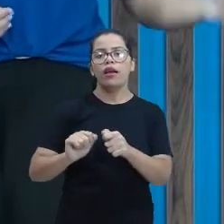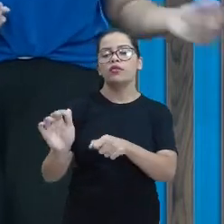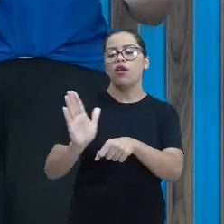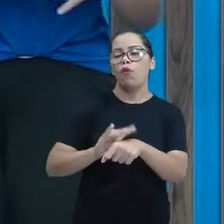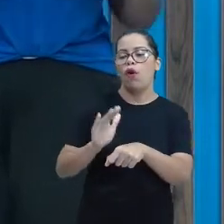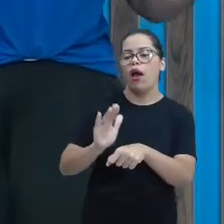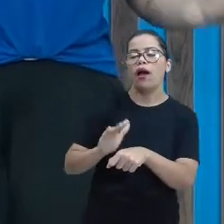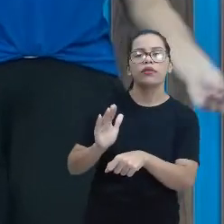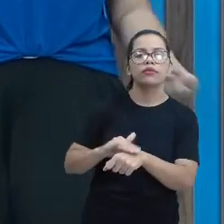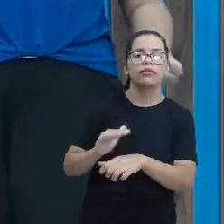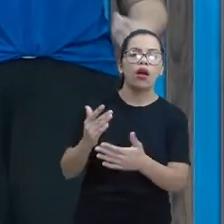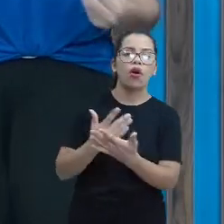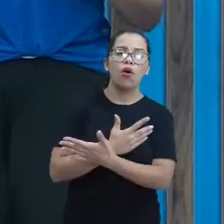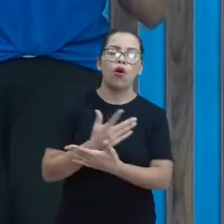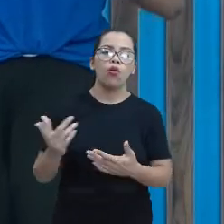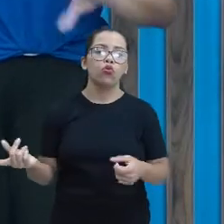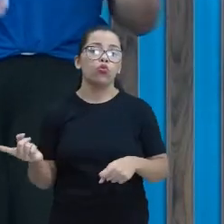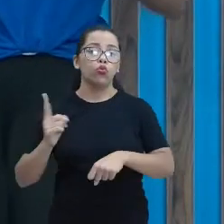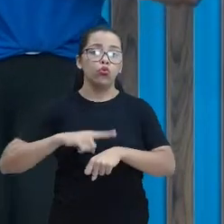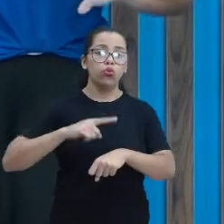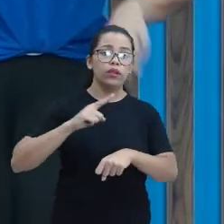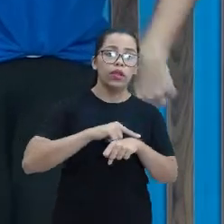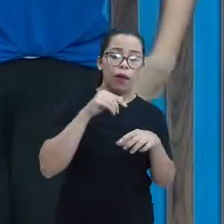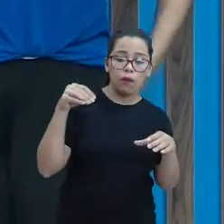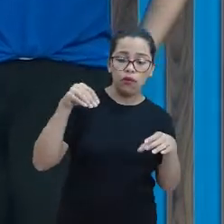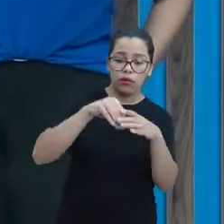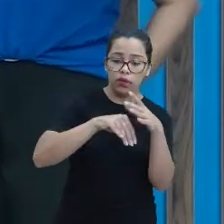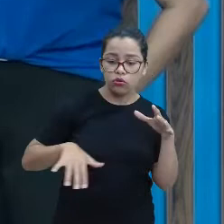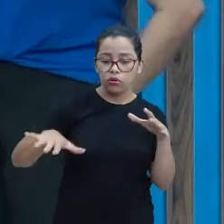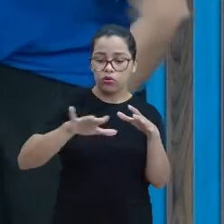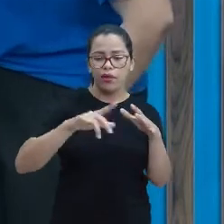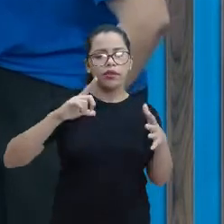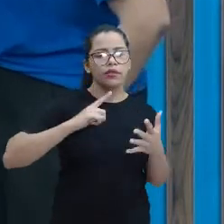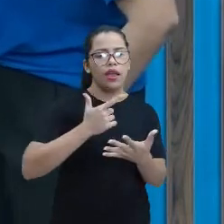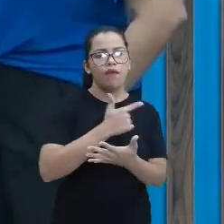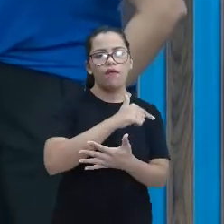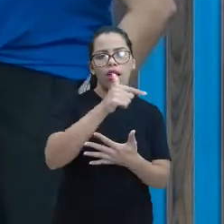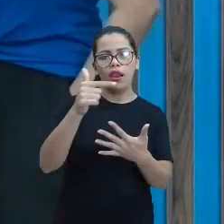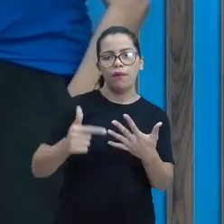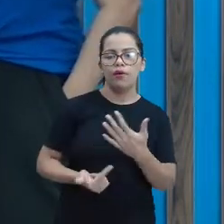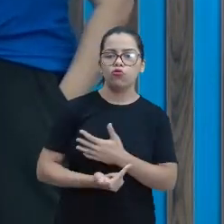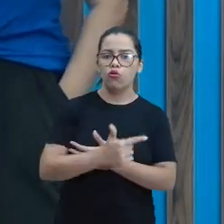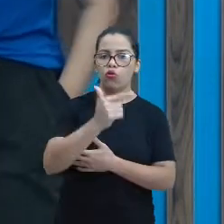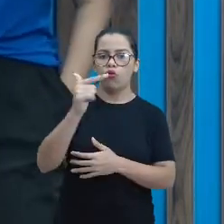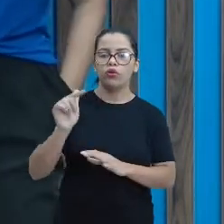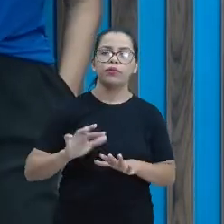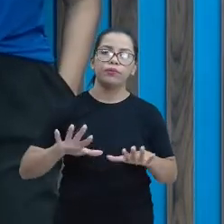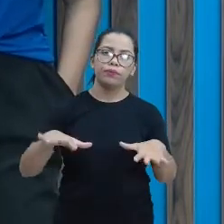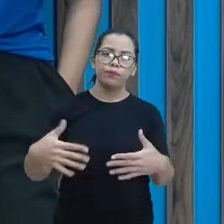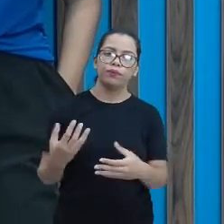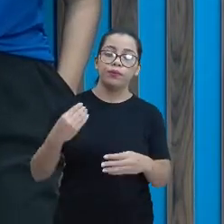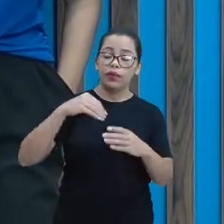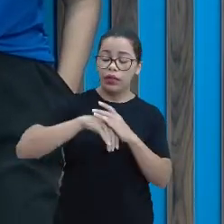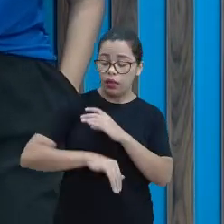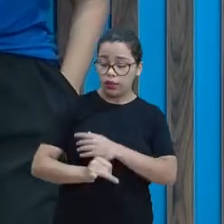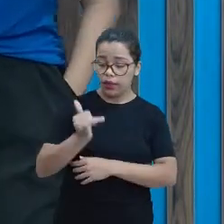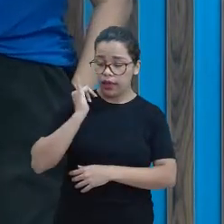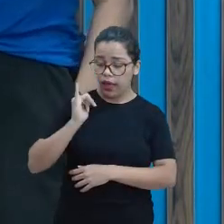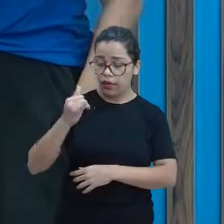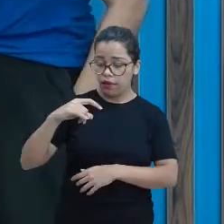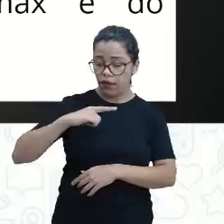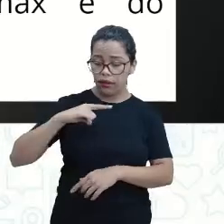um tempo, em um espaço, e a gente tem outros elementos. Na narrativa, o